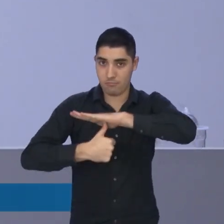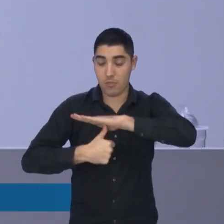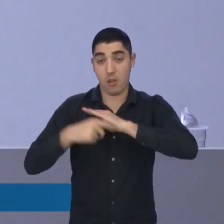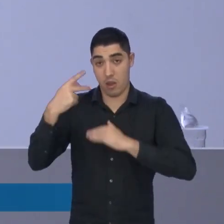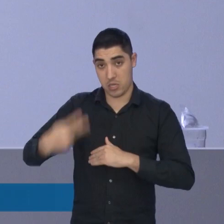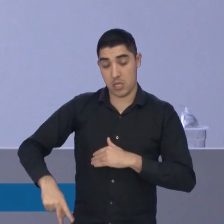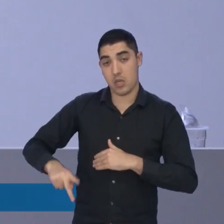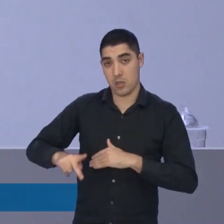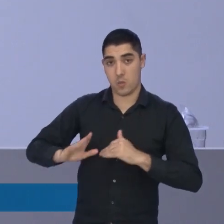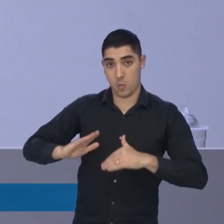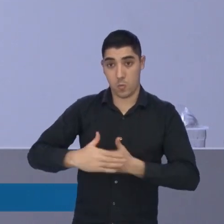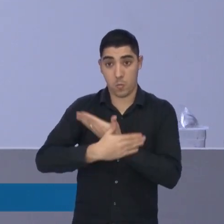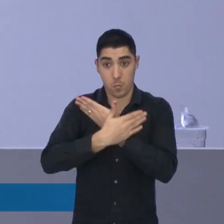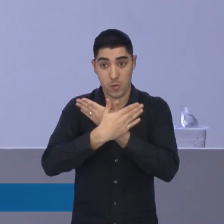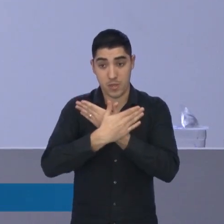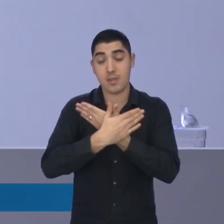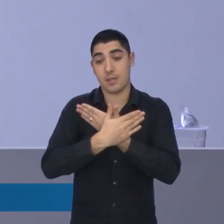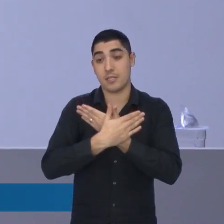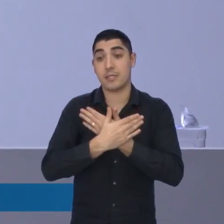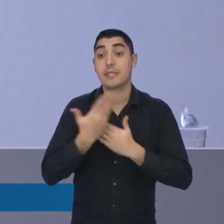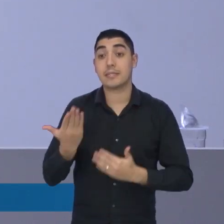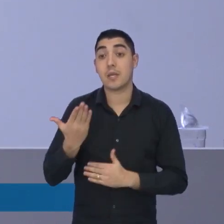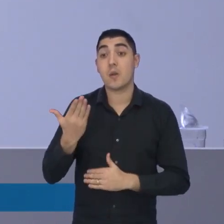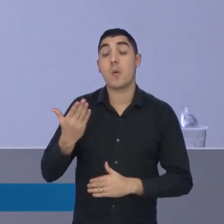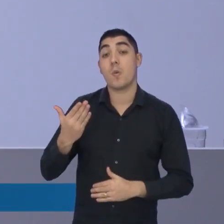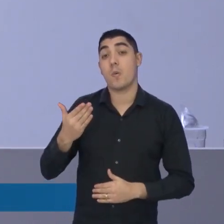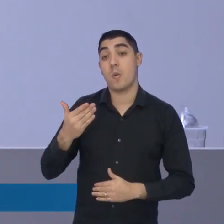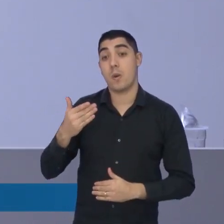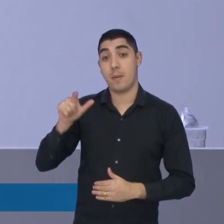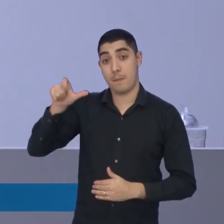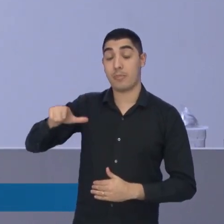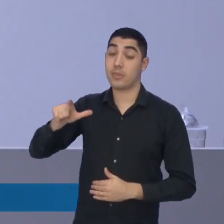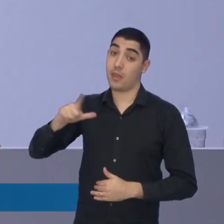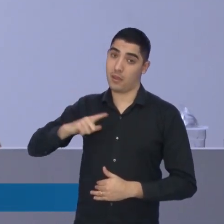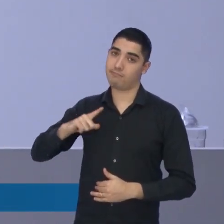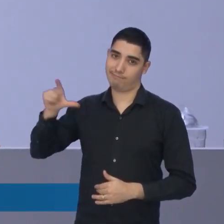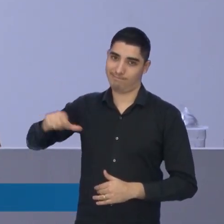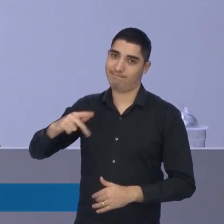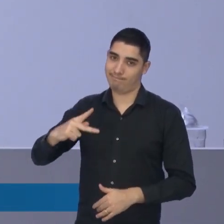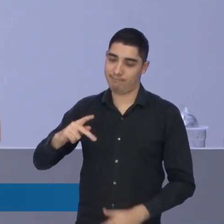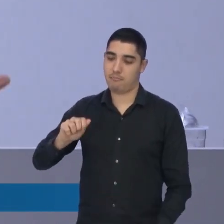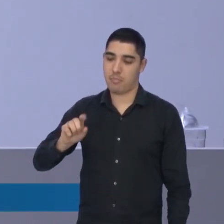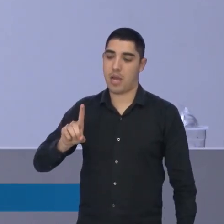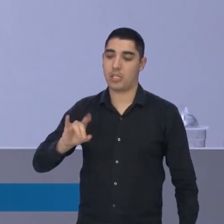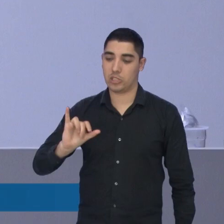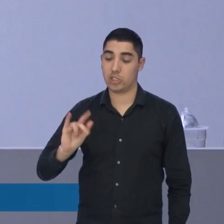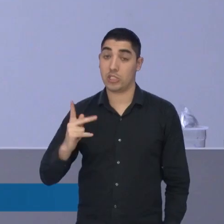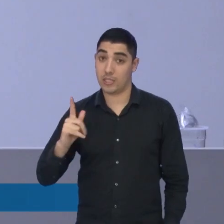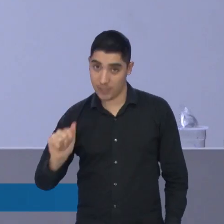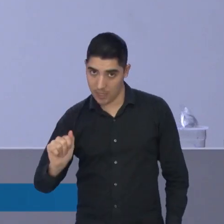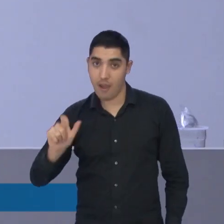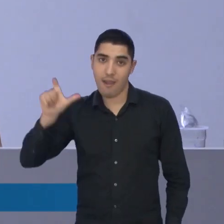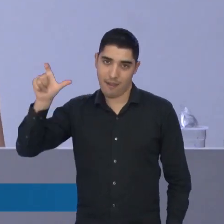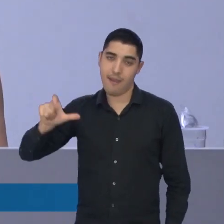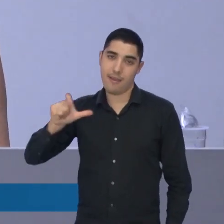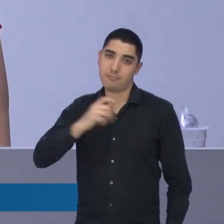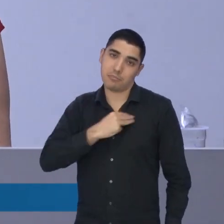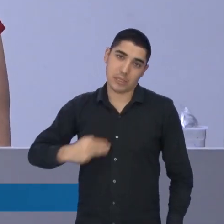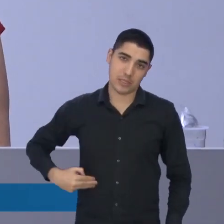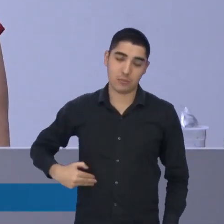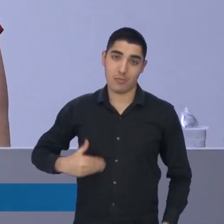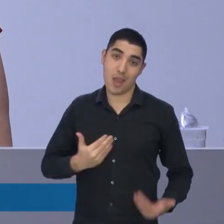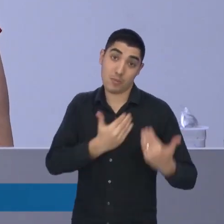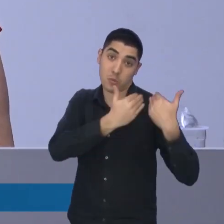a lista, quem passa pelo Ministério do Padilha, né? Então, foi por isso que eu protocolei lá.